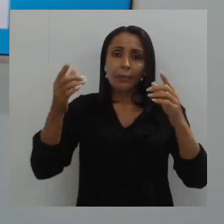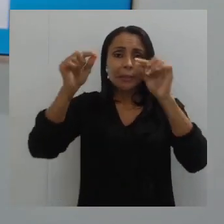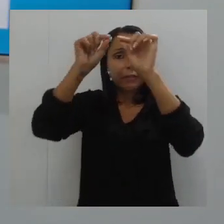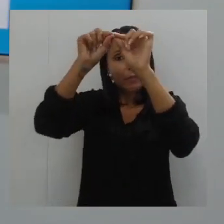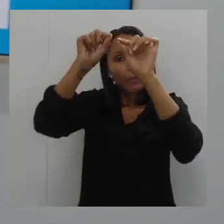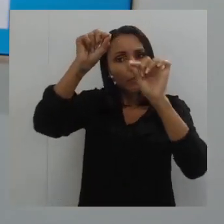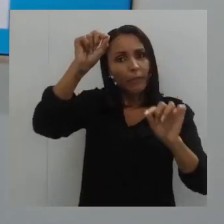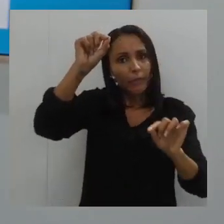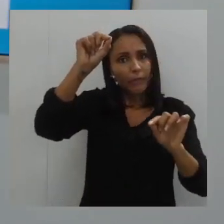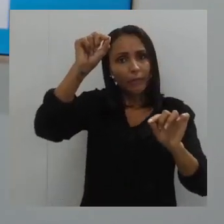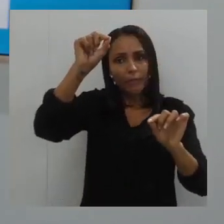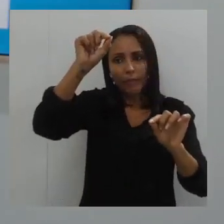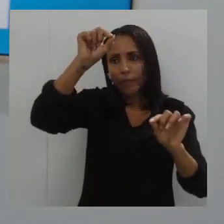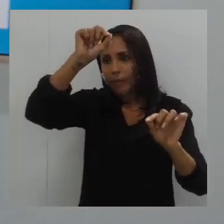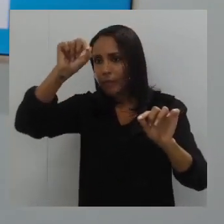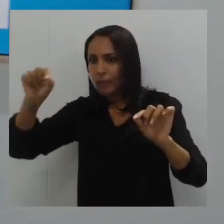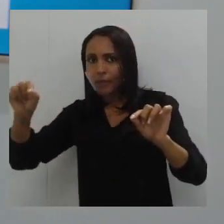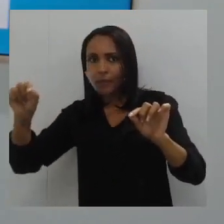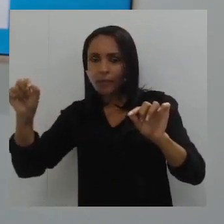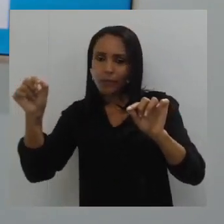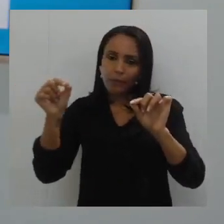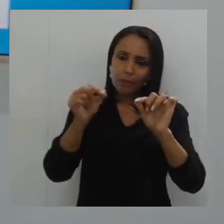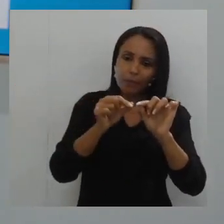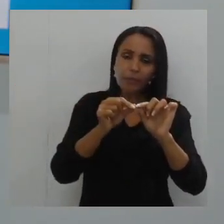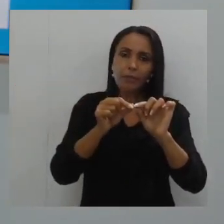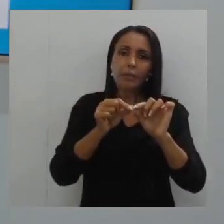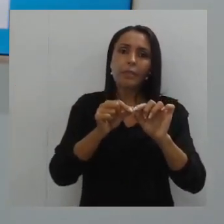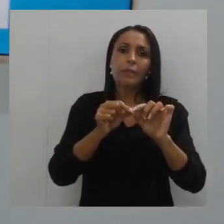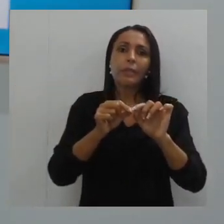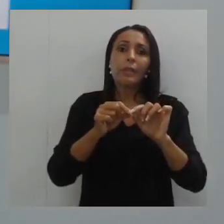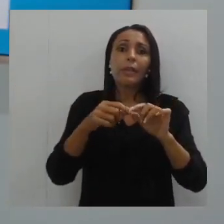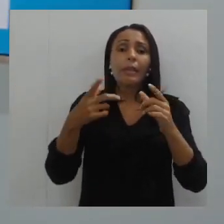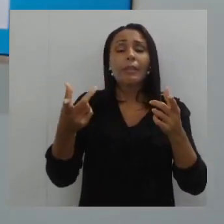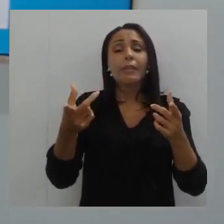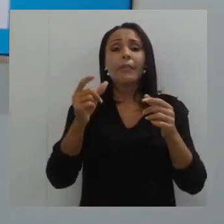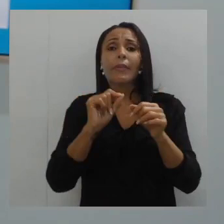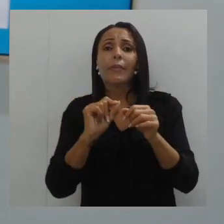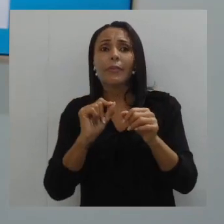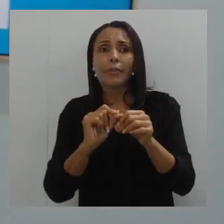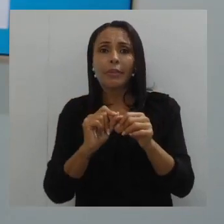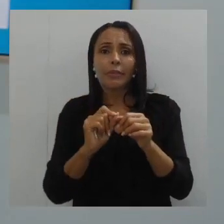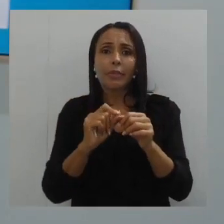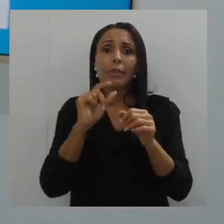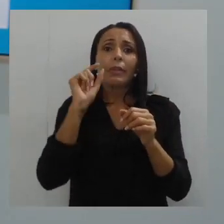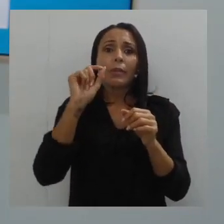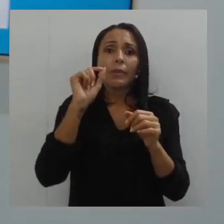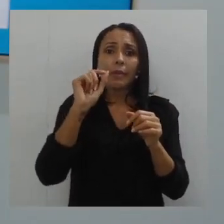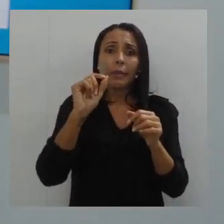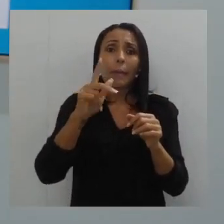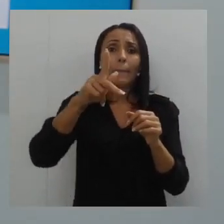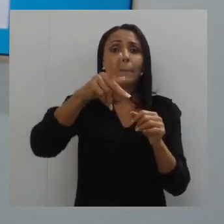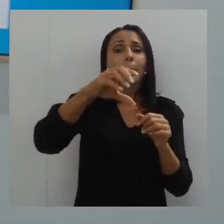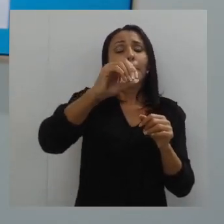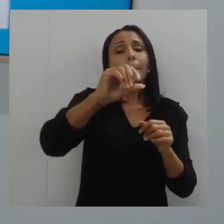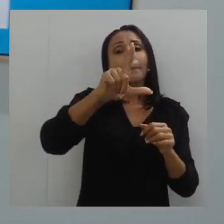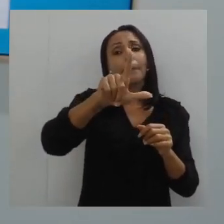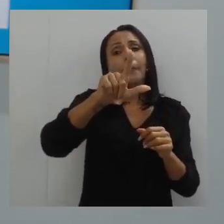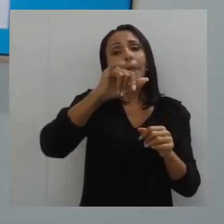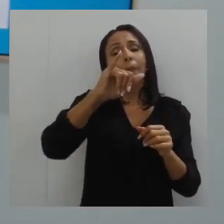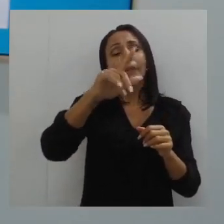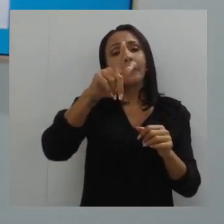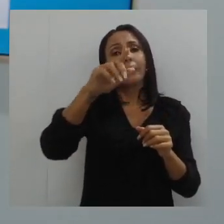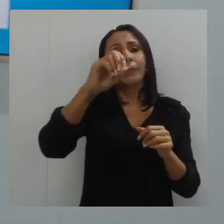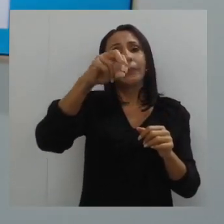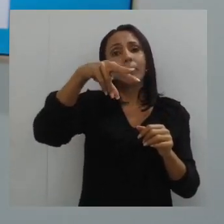assim, outro risquinho assim e outro risquinho assim, eu fiz com que eu colocasse um polígono com os seus